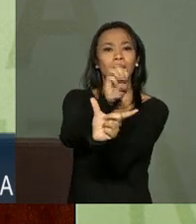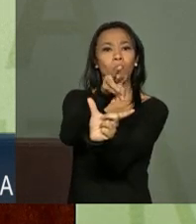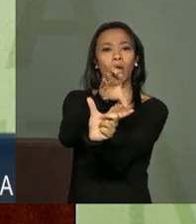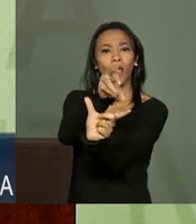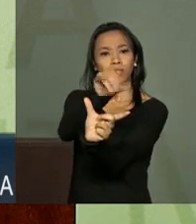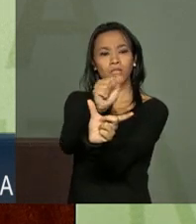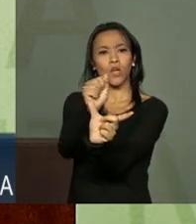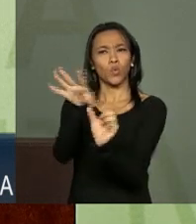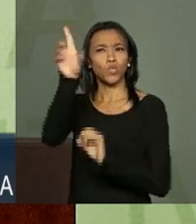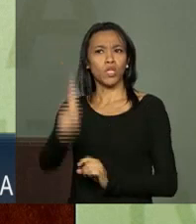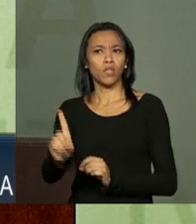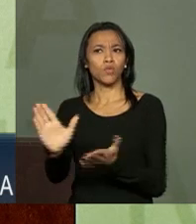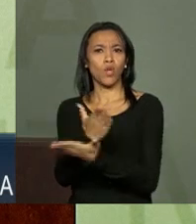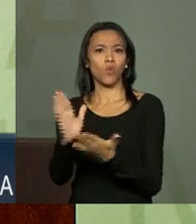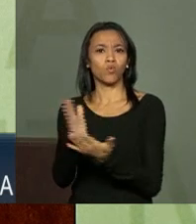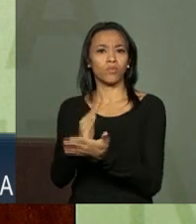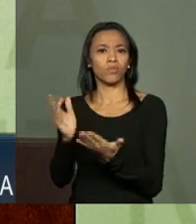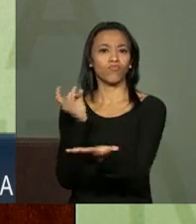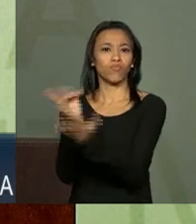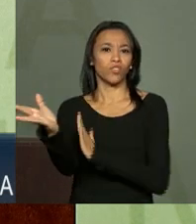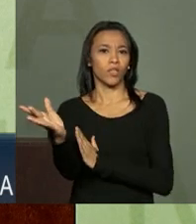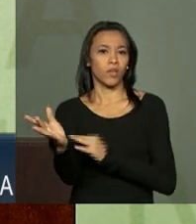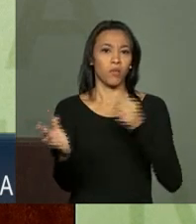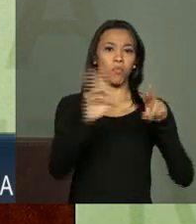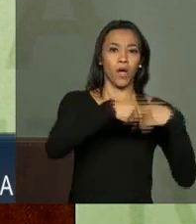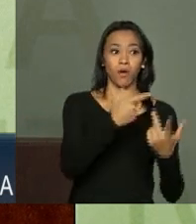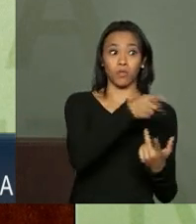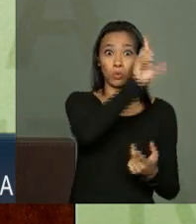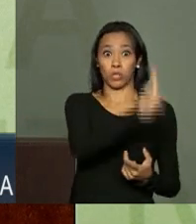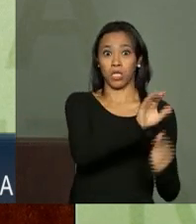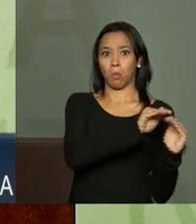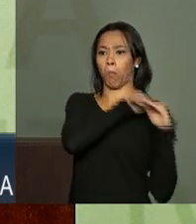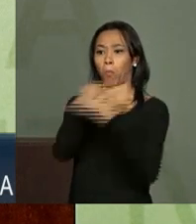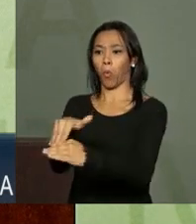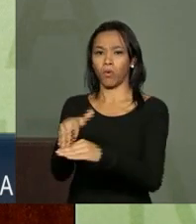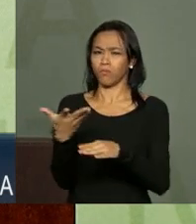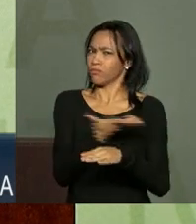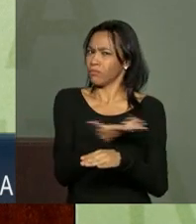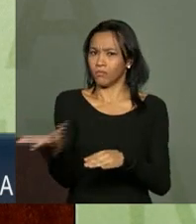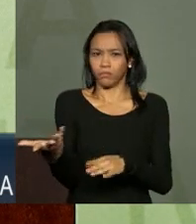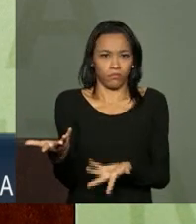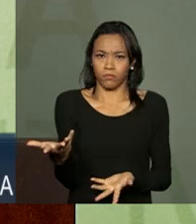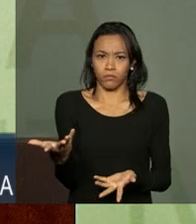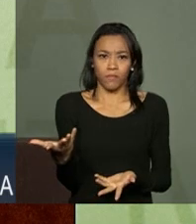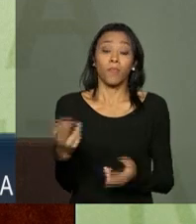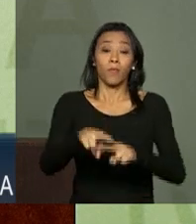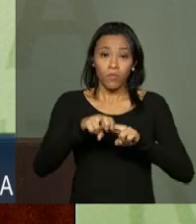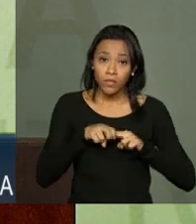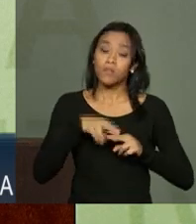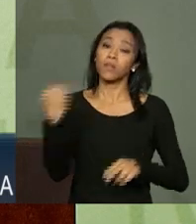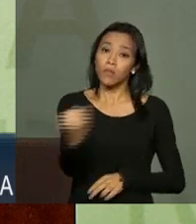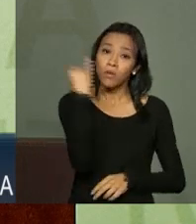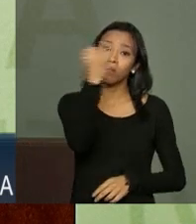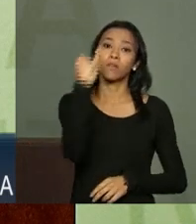alguns são atropelados pelo arbítrio de outros. Por isso que é importante definir que um país